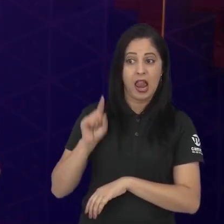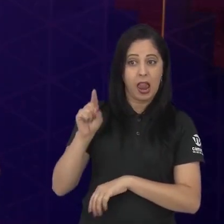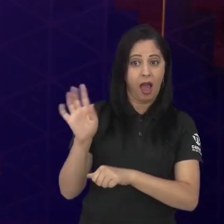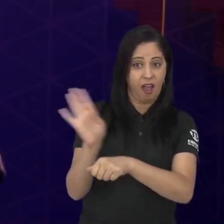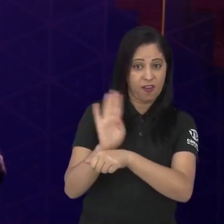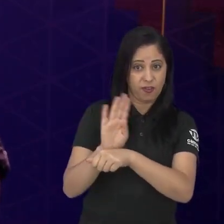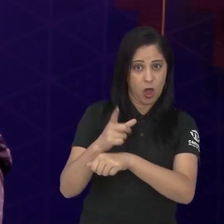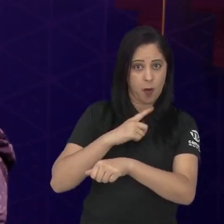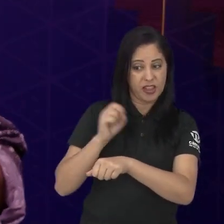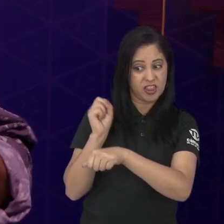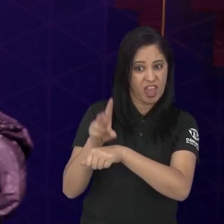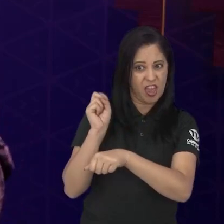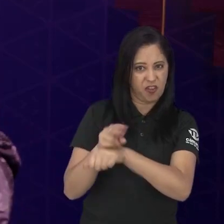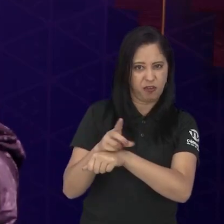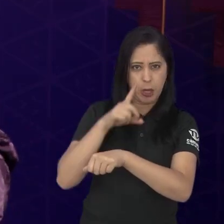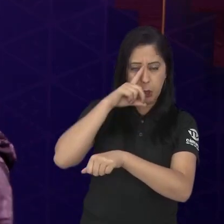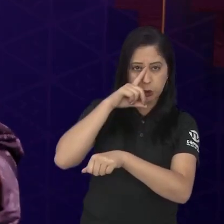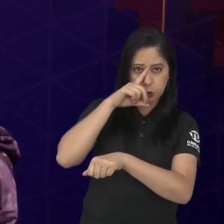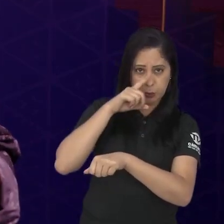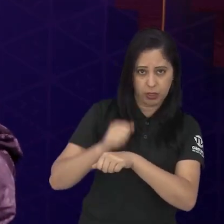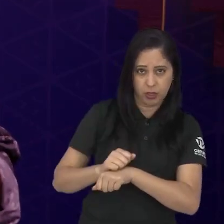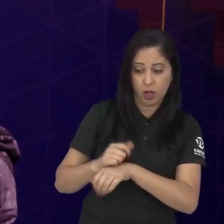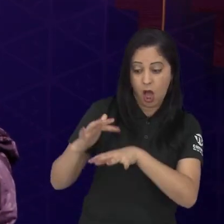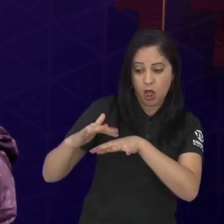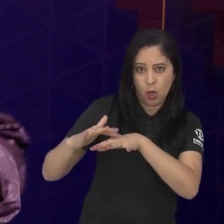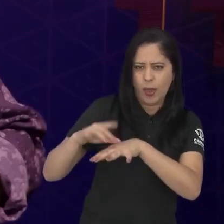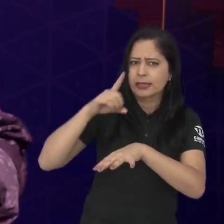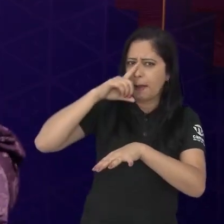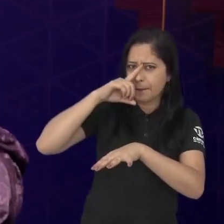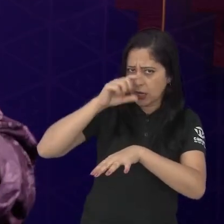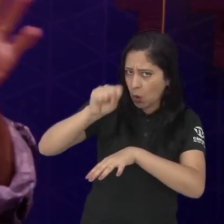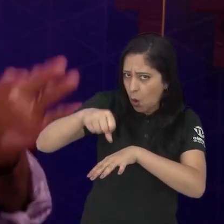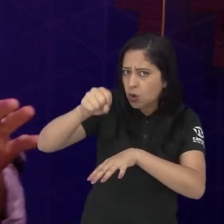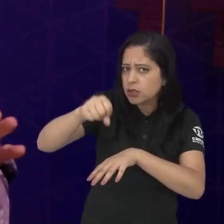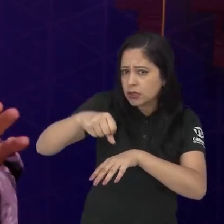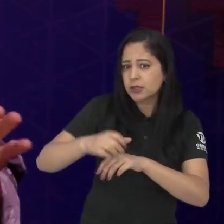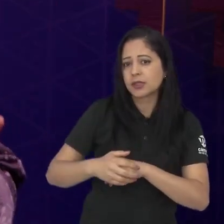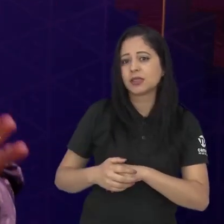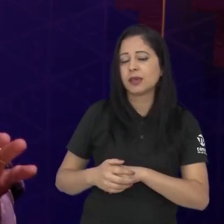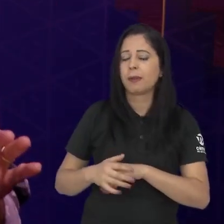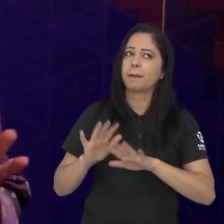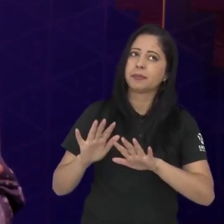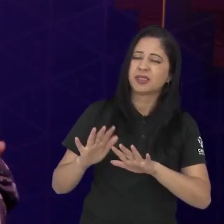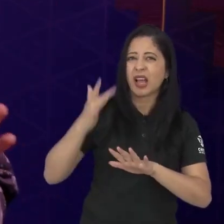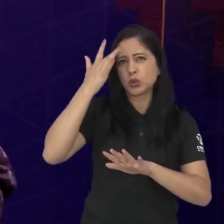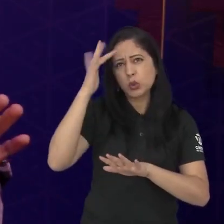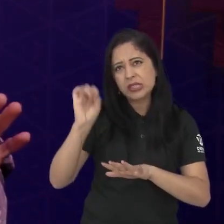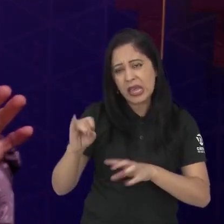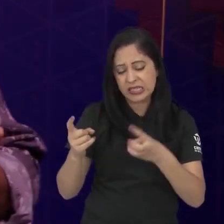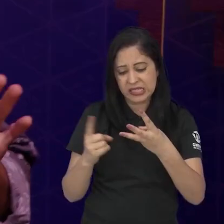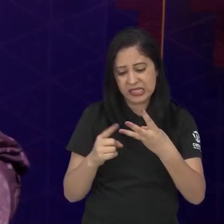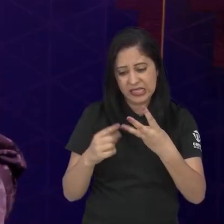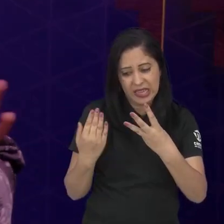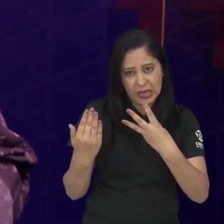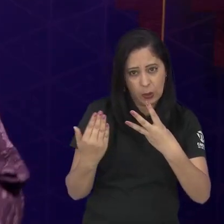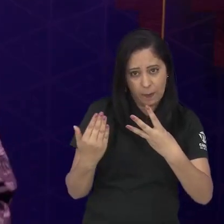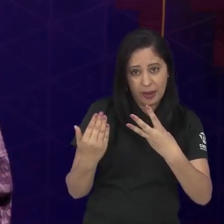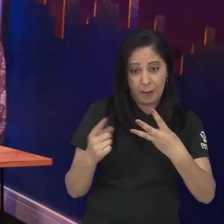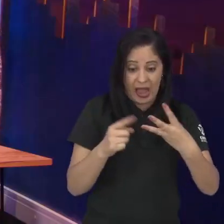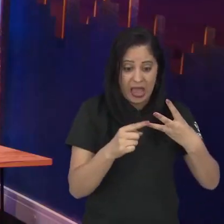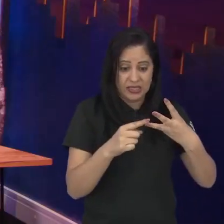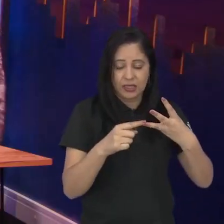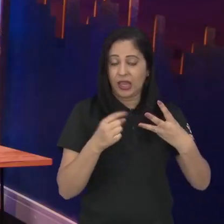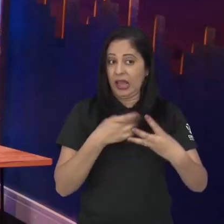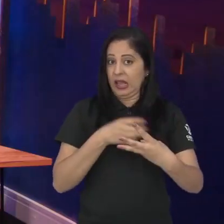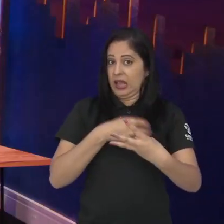tem vírus perigosos, doenças muito perigosas aí. Não sei se tão perigosas quanto a varíola, porque a varíola é...